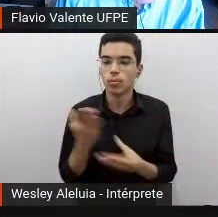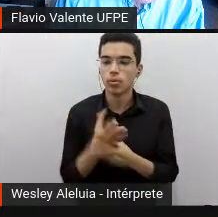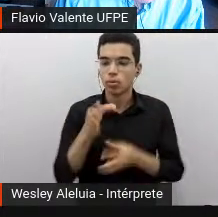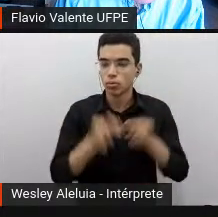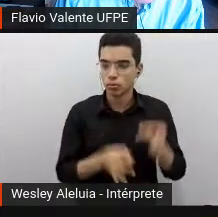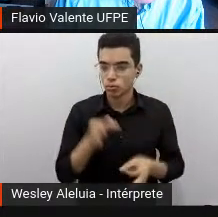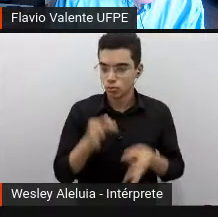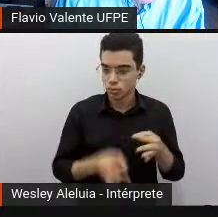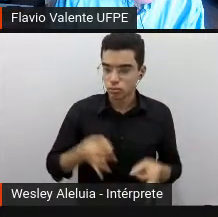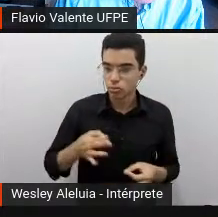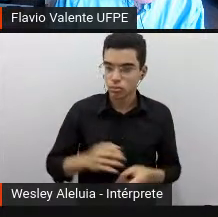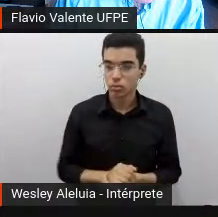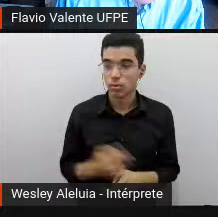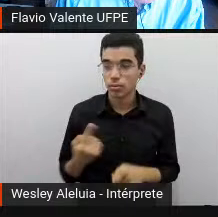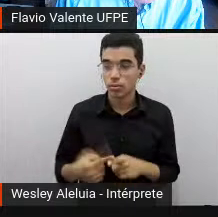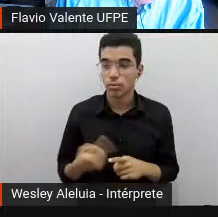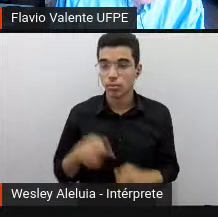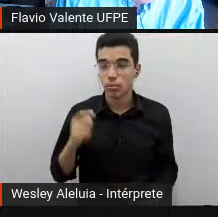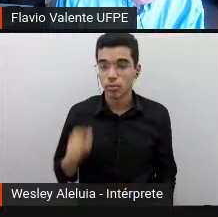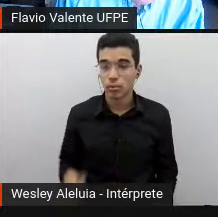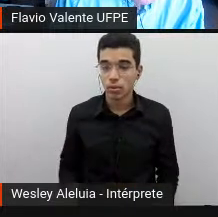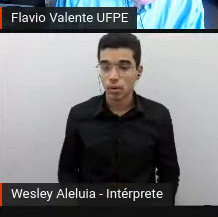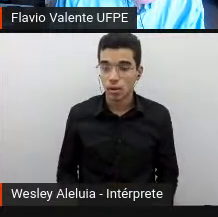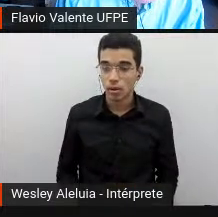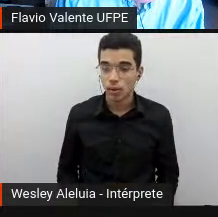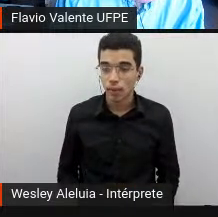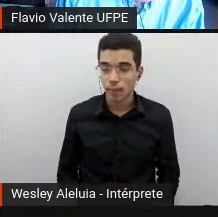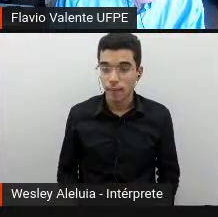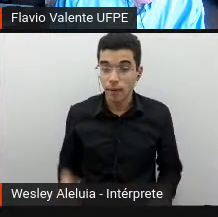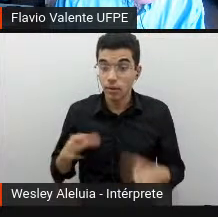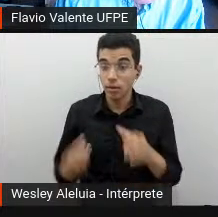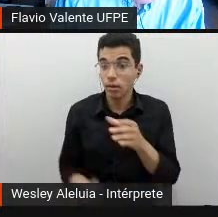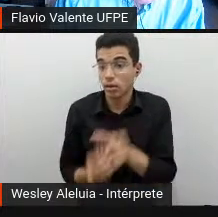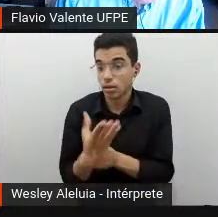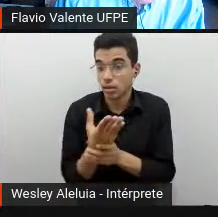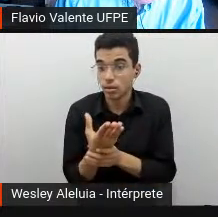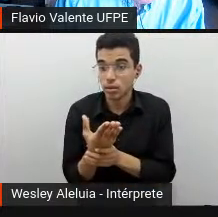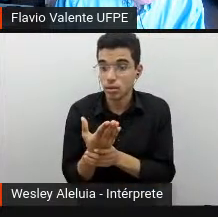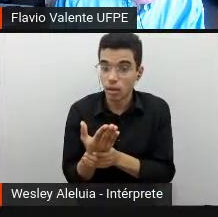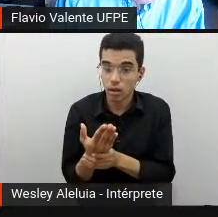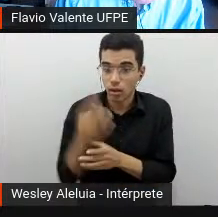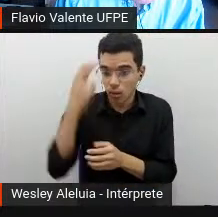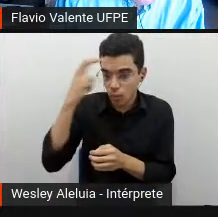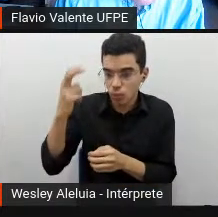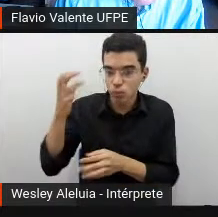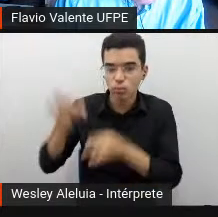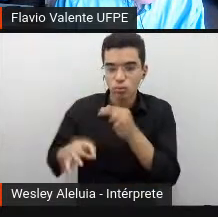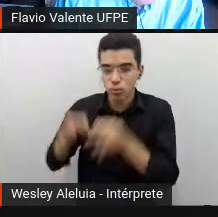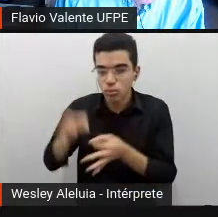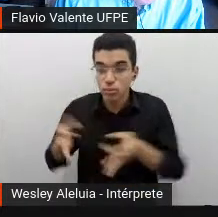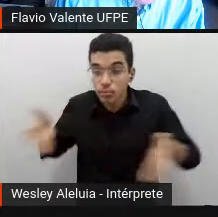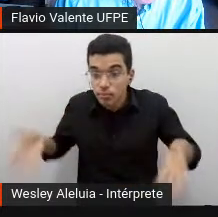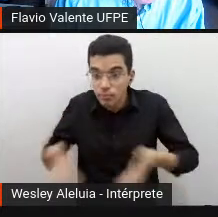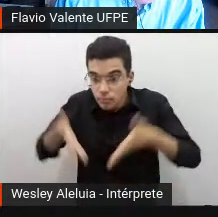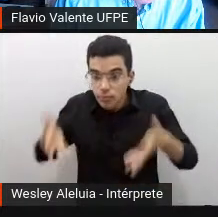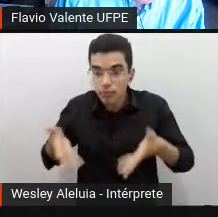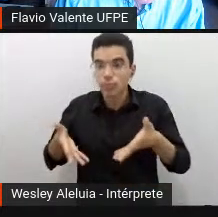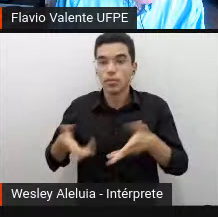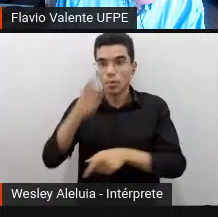jurídica favorável aos direitos humanos, econômicos, sociais e culturais, inclusive com fundamento em experiência de outros países.